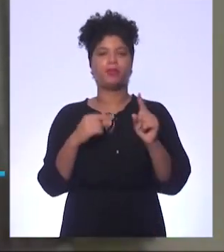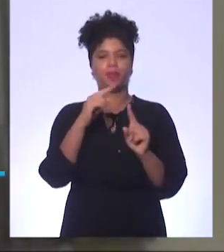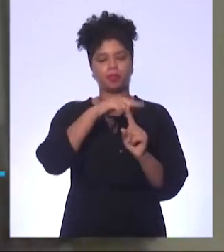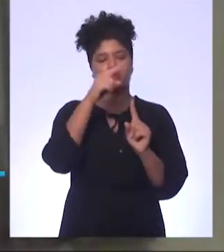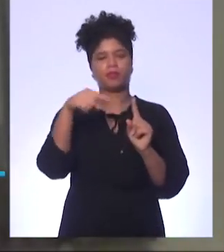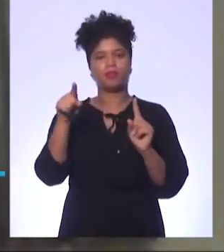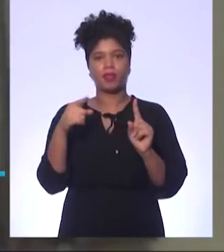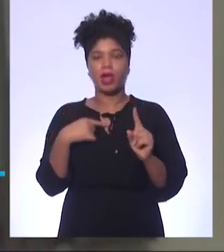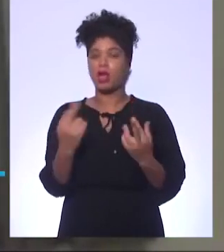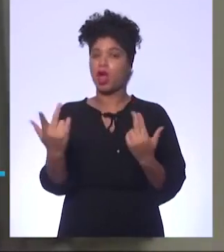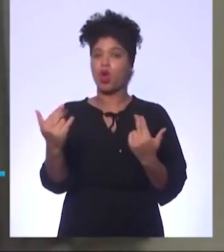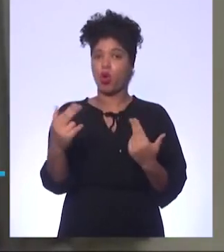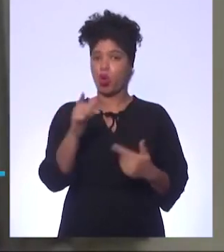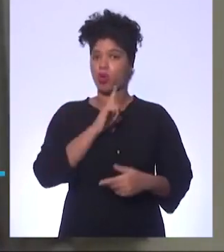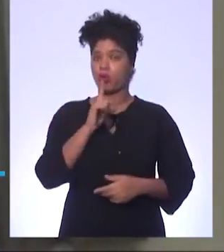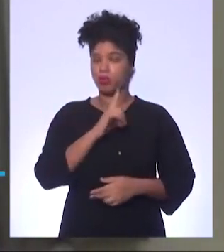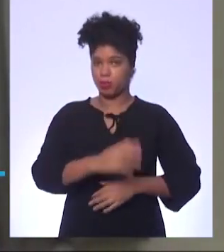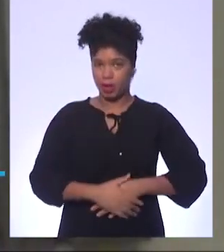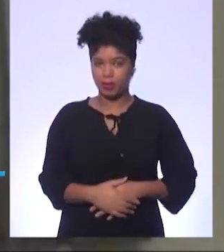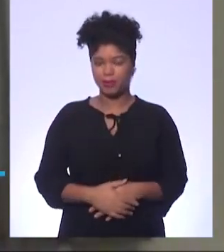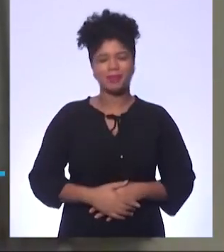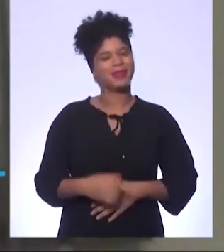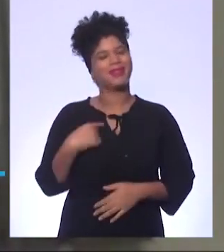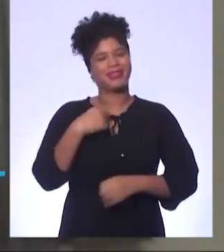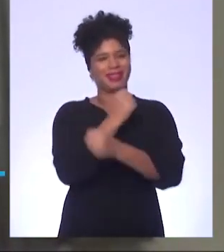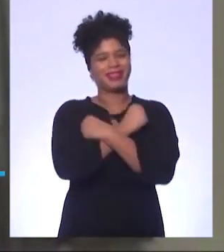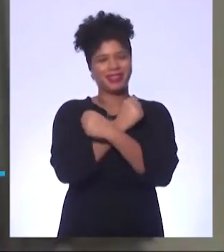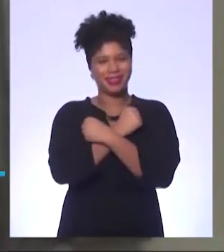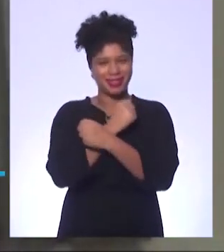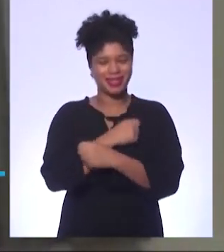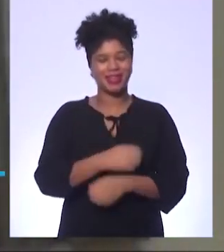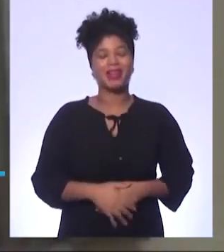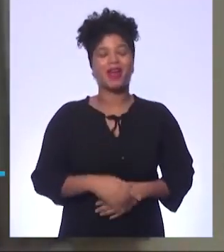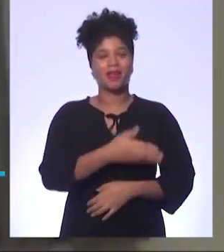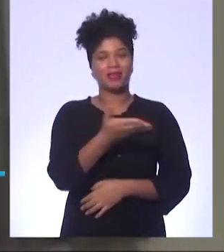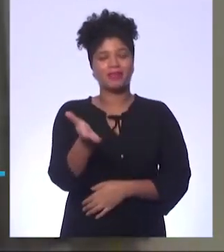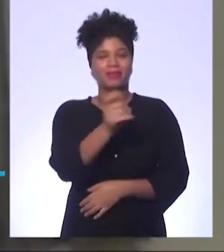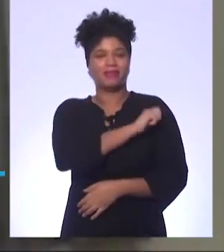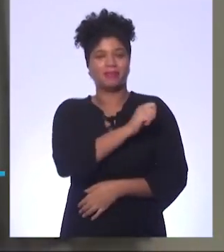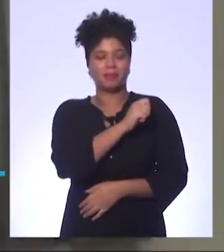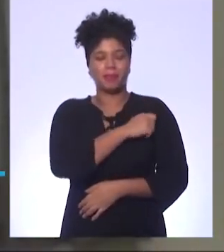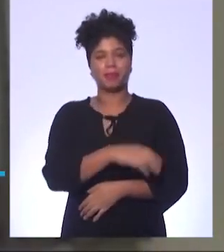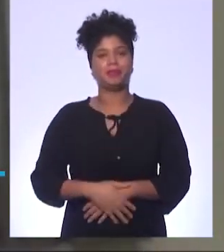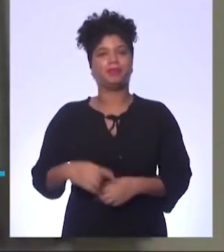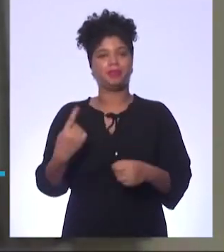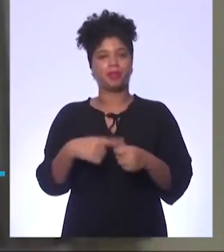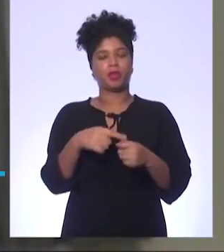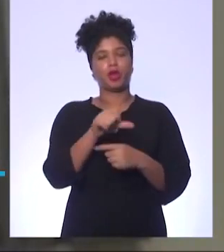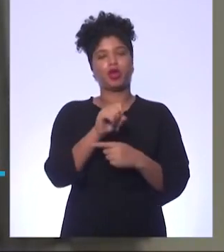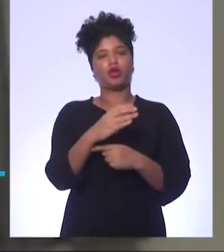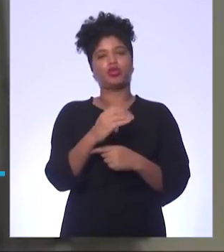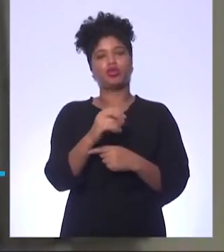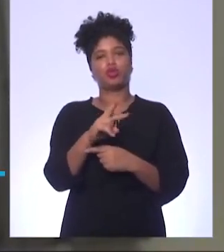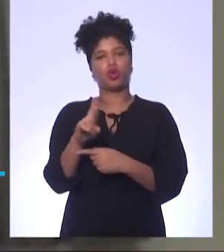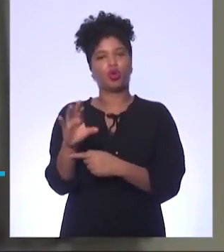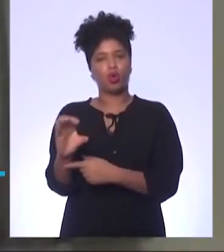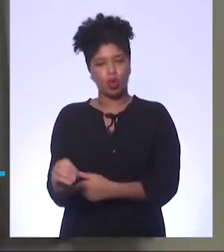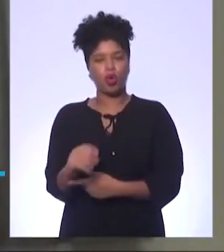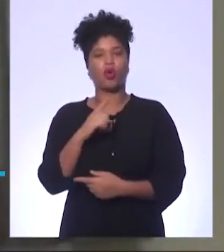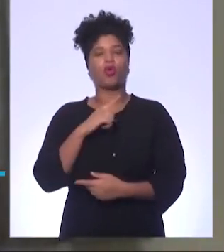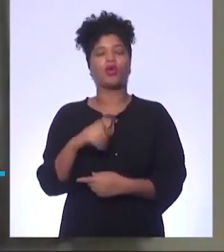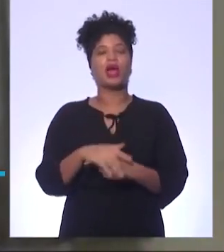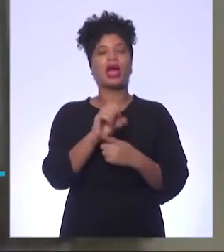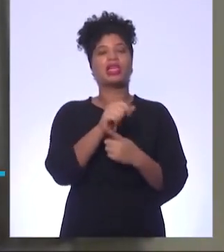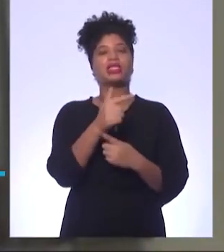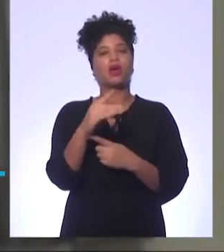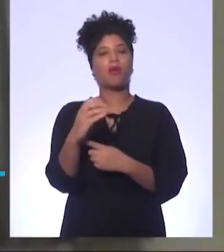vai dar o mesmo número. Então, vai um abraço aí para os alunos que estão participando lá da cidade de Socorro, Descalvado, São